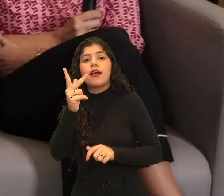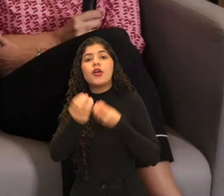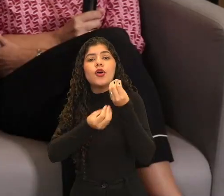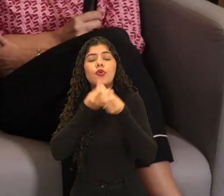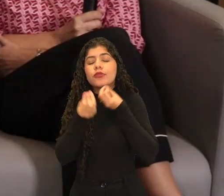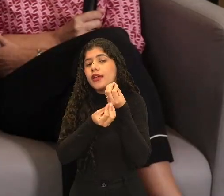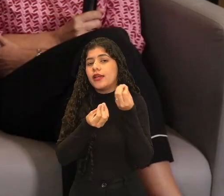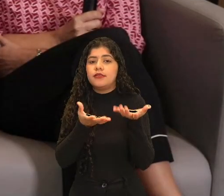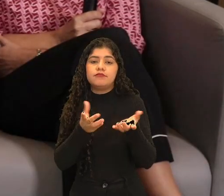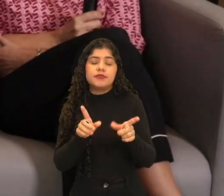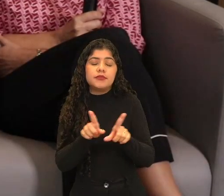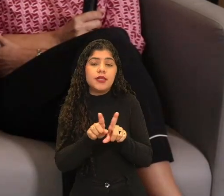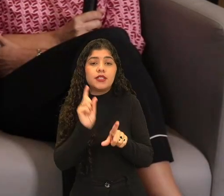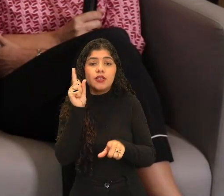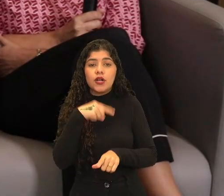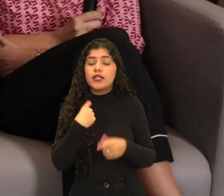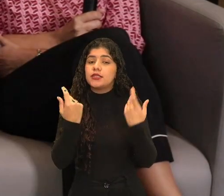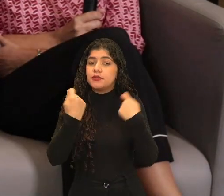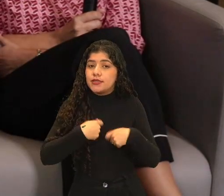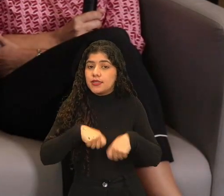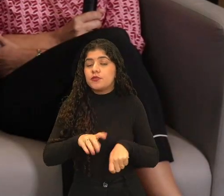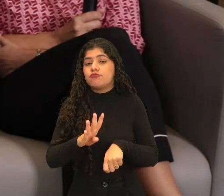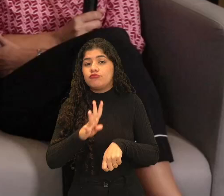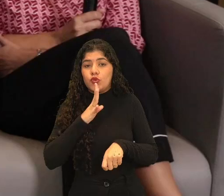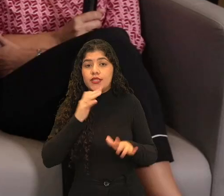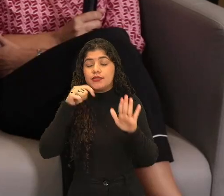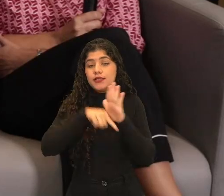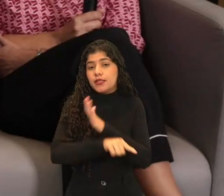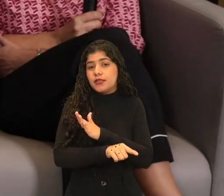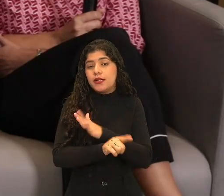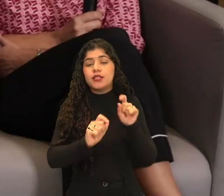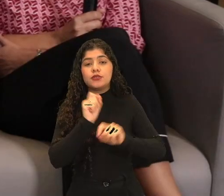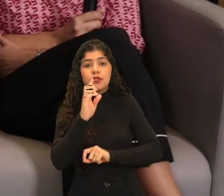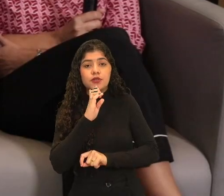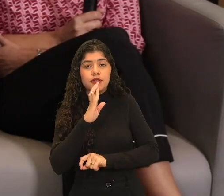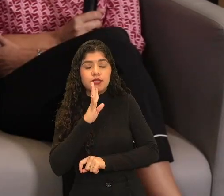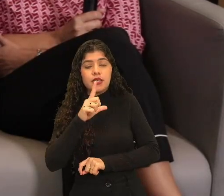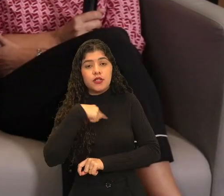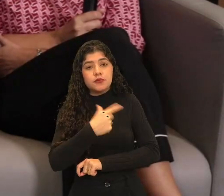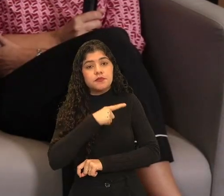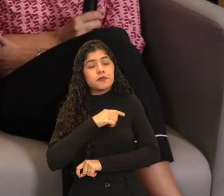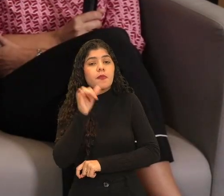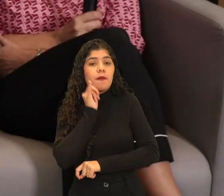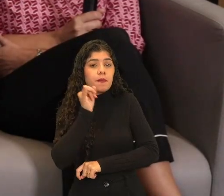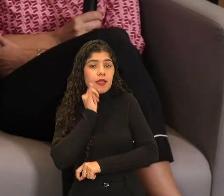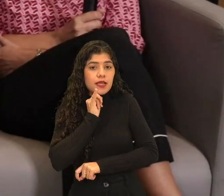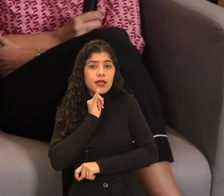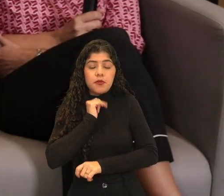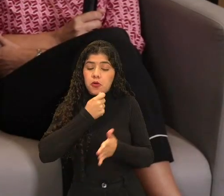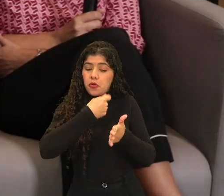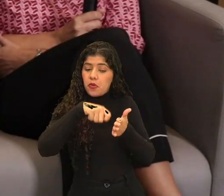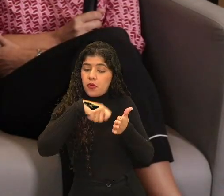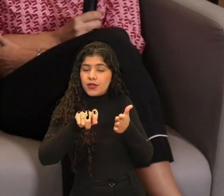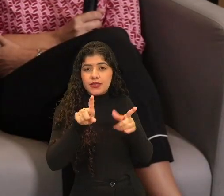cromossomo 21. Então a gente precisa conhecer. Só que o conhecimento que a gente vai ter, por exemplo, teórico, ele